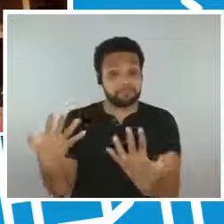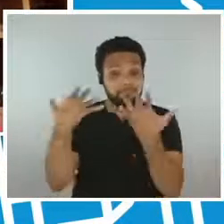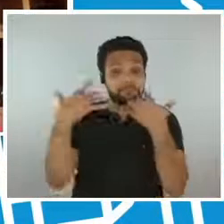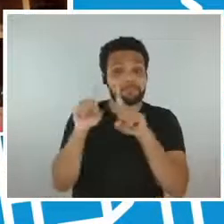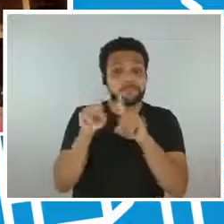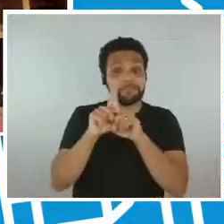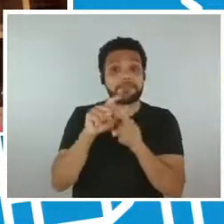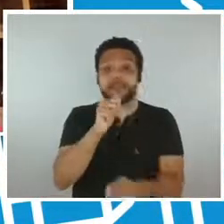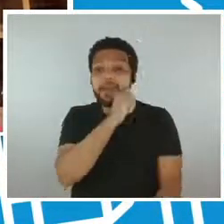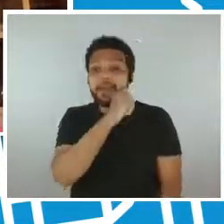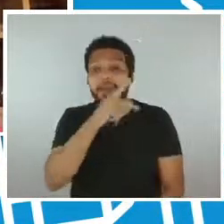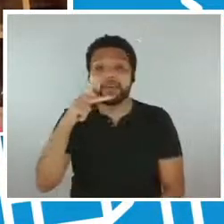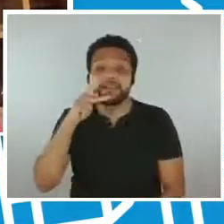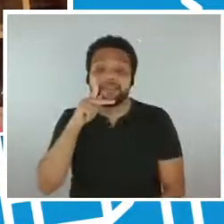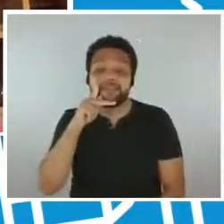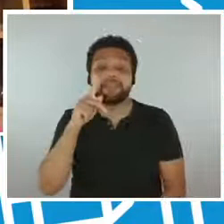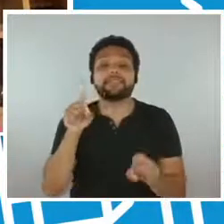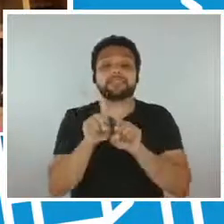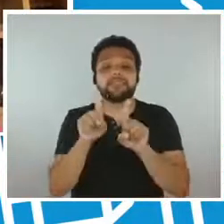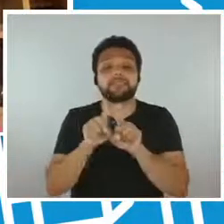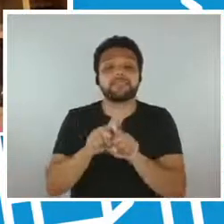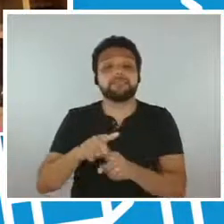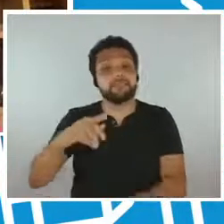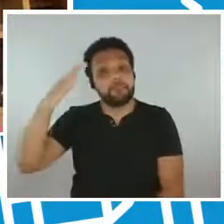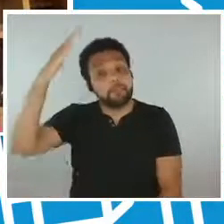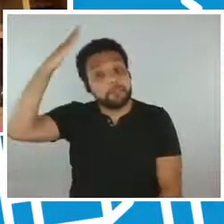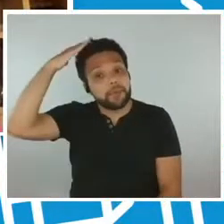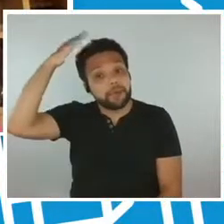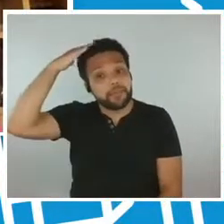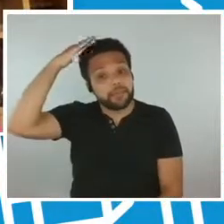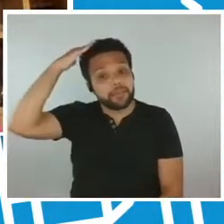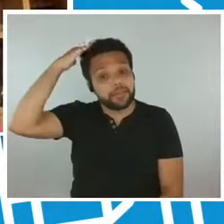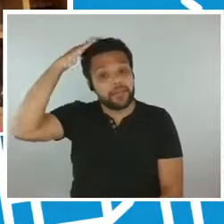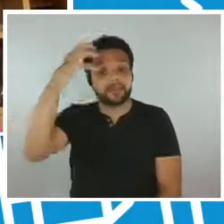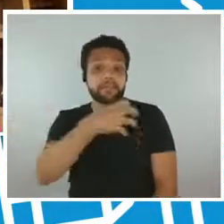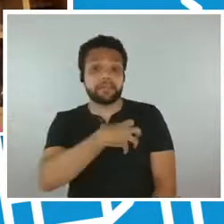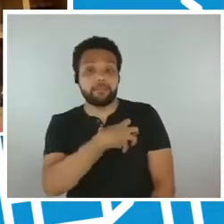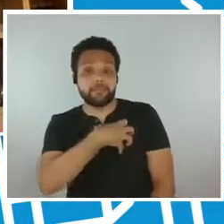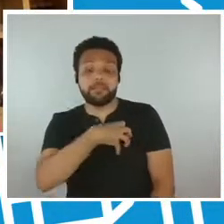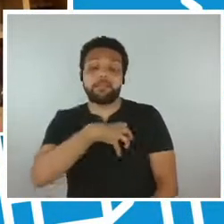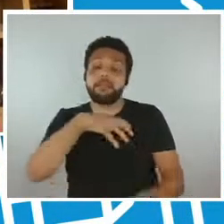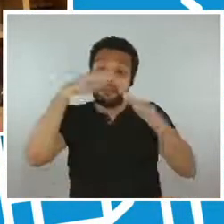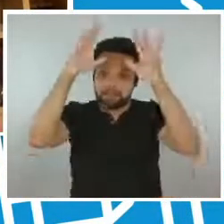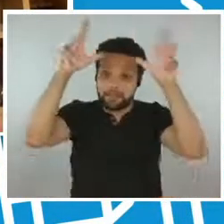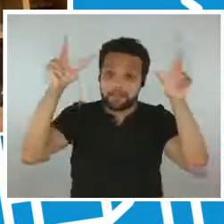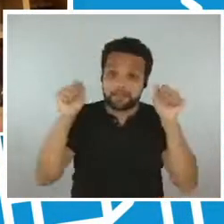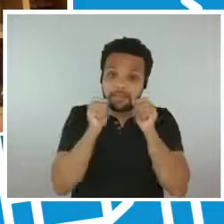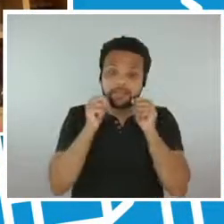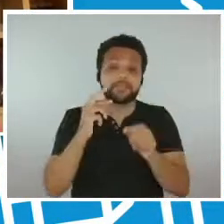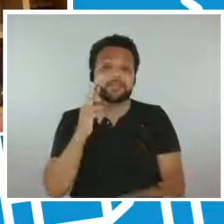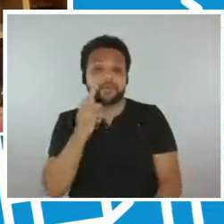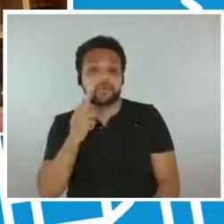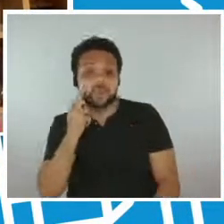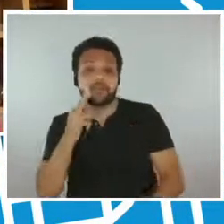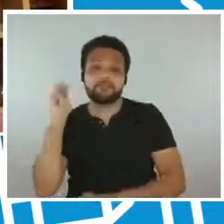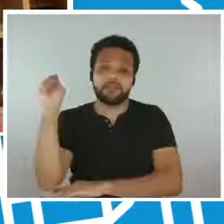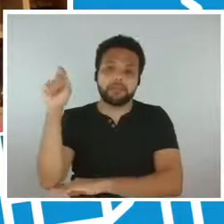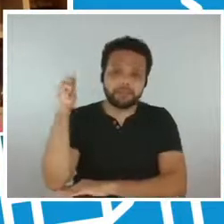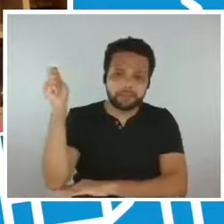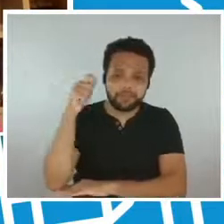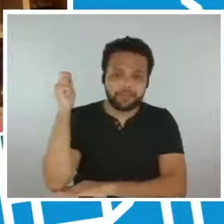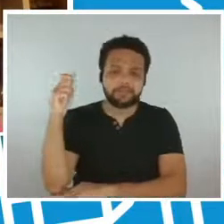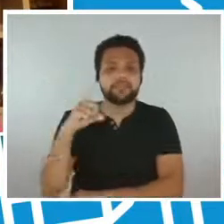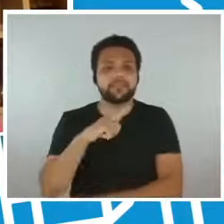tem gente do Amapá, do Pará, da Bahia, do Amazonas, de Roraima, do Rio Grande do Sul, tem